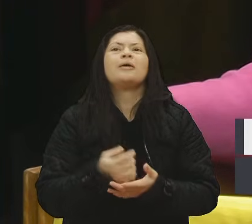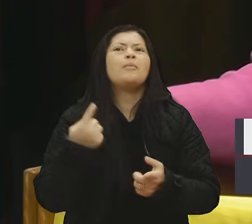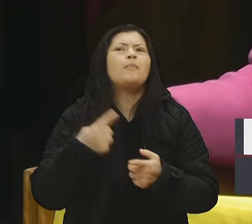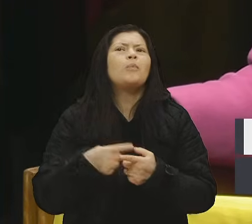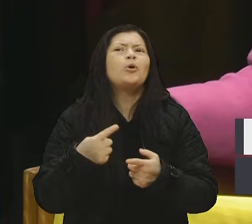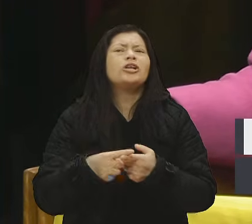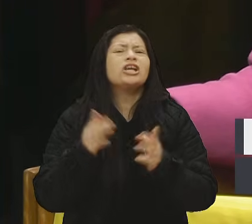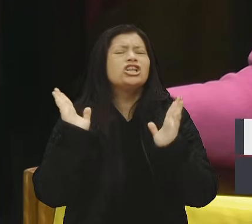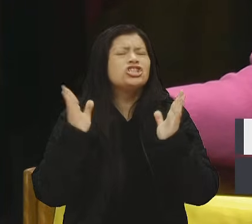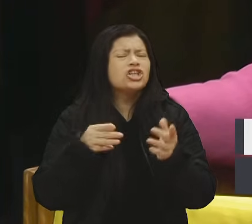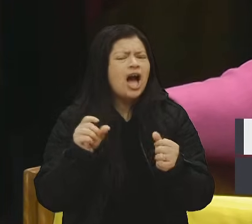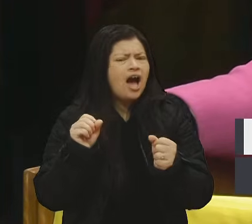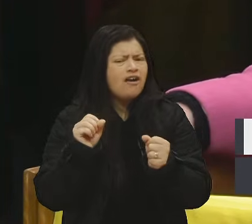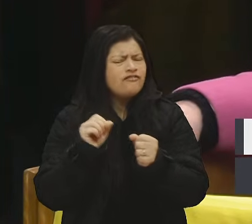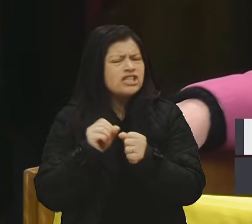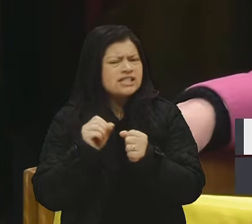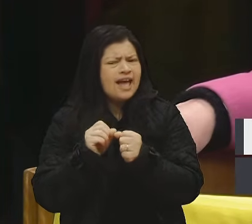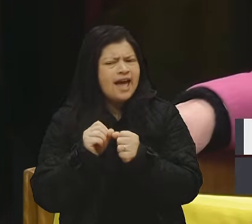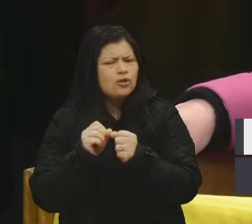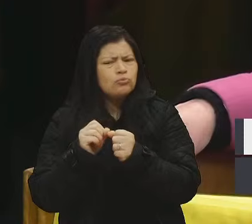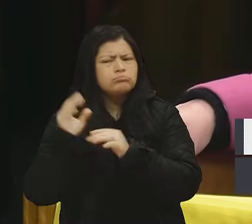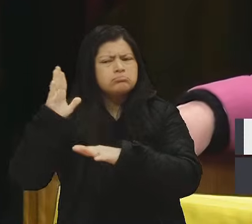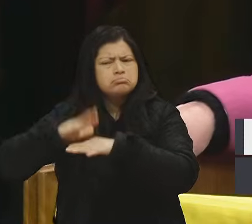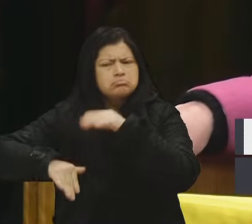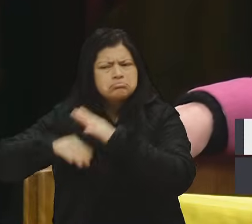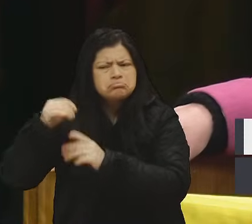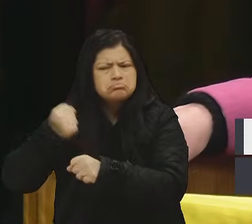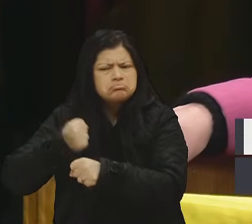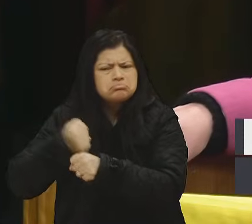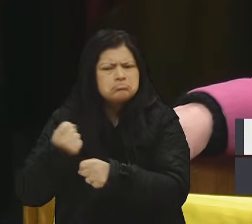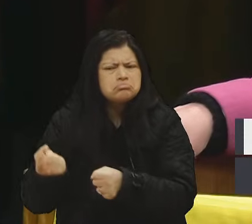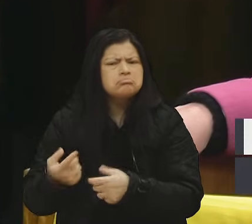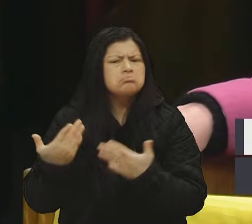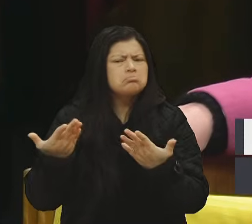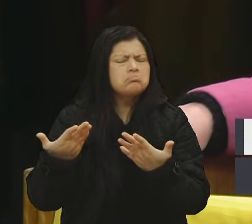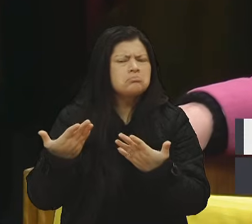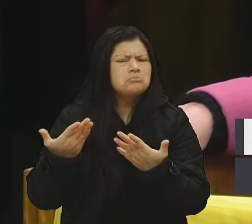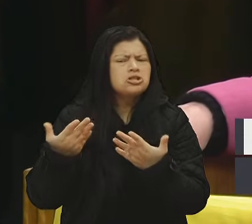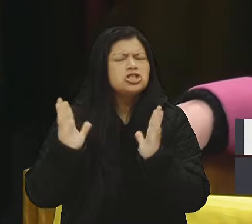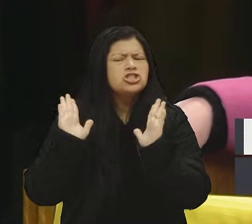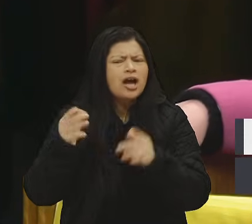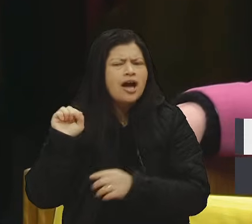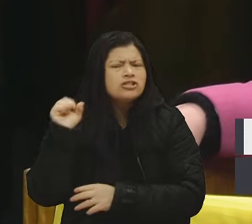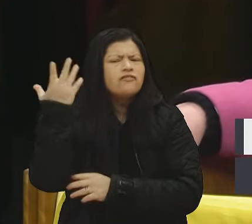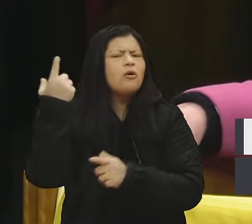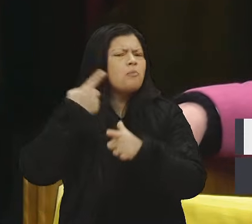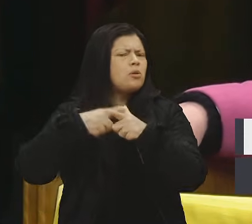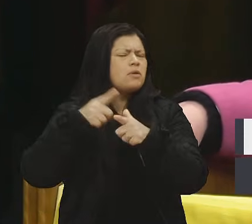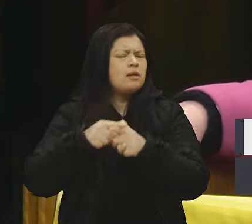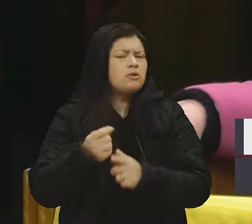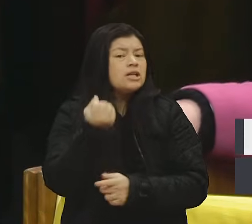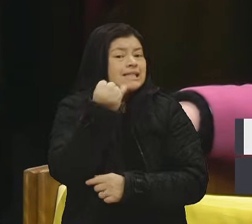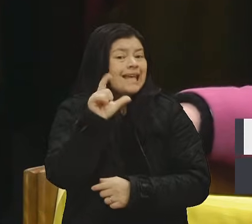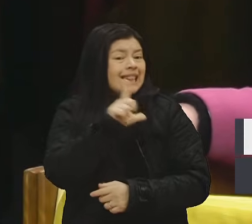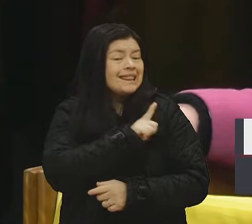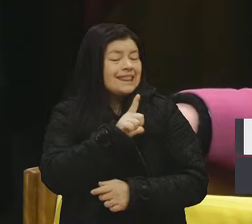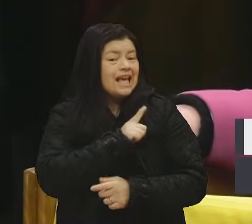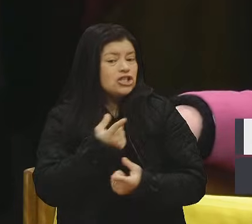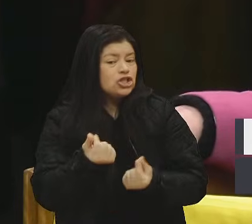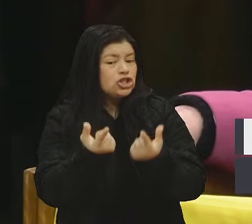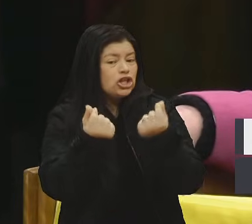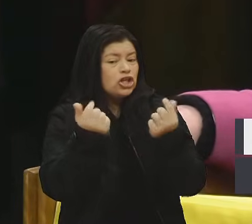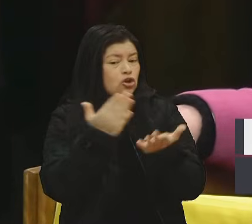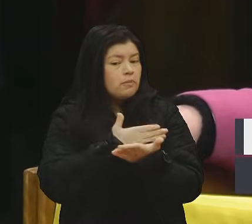não fizeram reformas? Um pouco por mês, um pouco por ano e resolveu o problema? Se tem todo esse dinheiro para pagar a partir